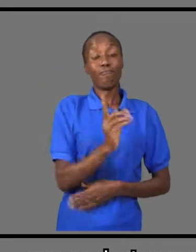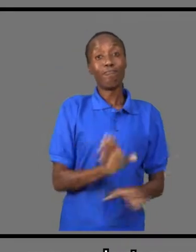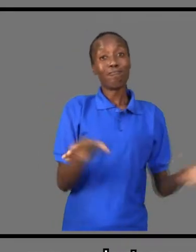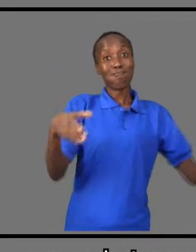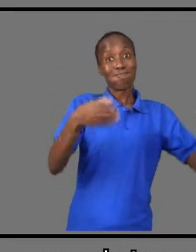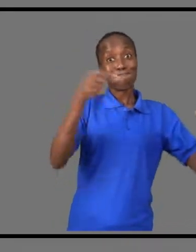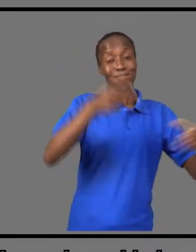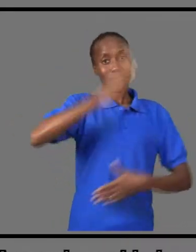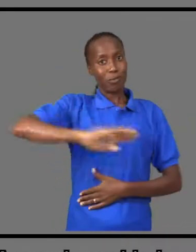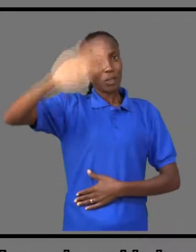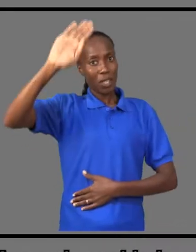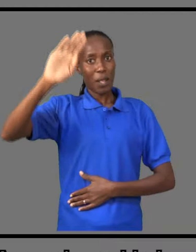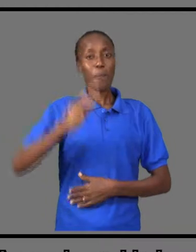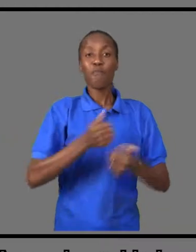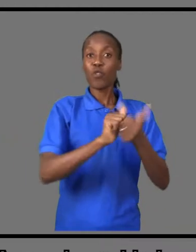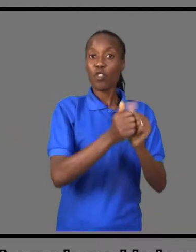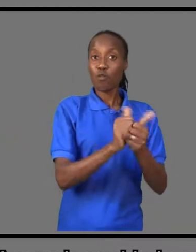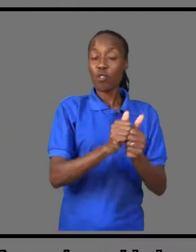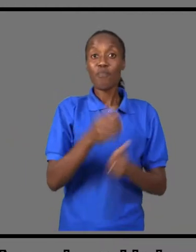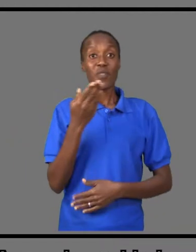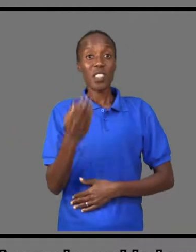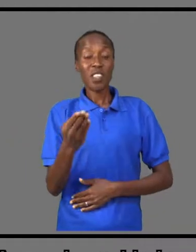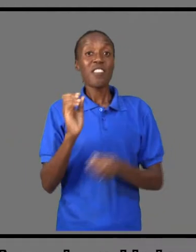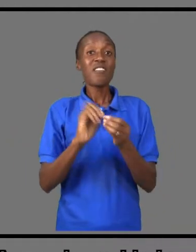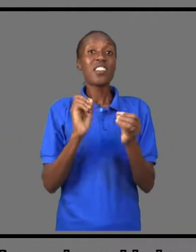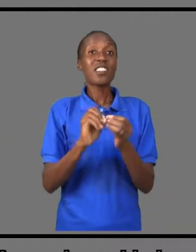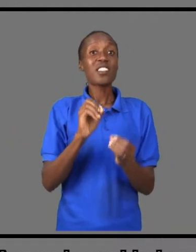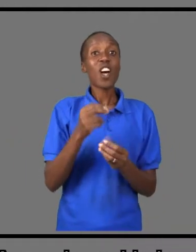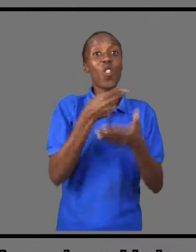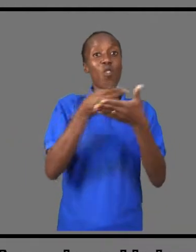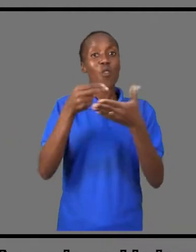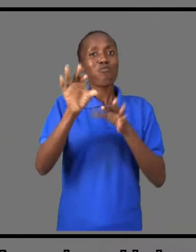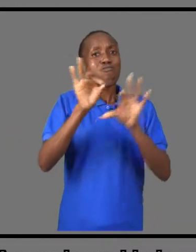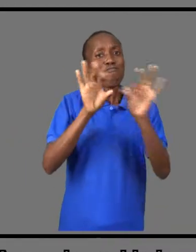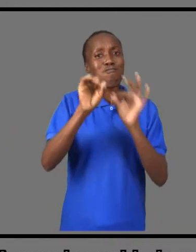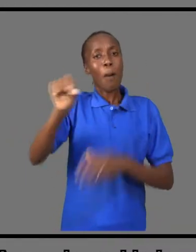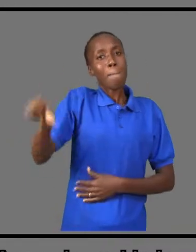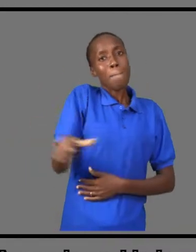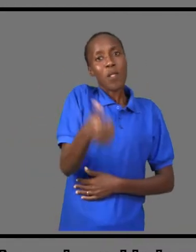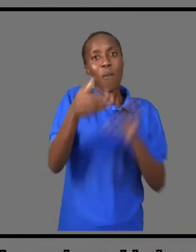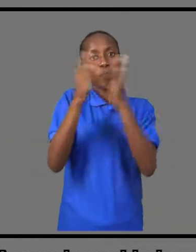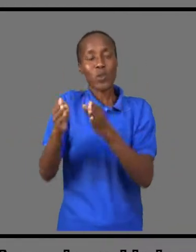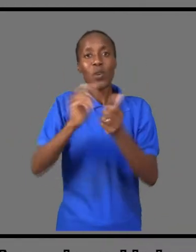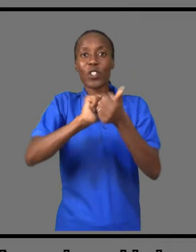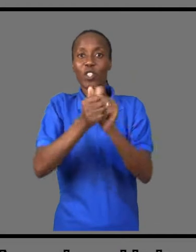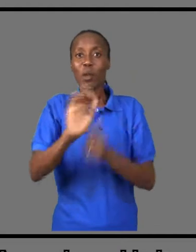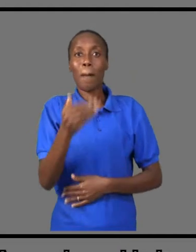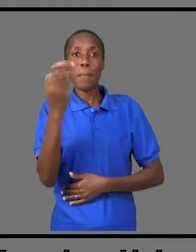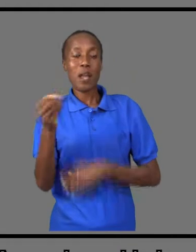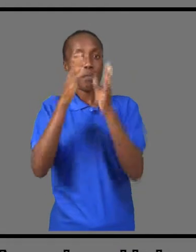Nacional do Desporto. A grande novidade neste evento será a nomeação dos melhores atletas para o desporto